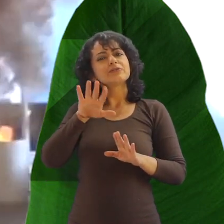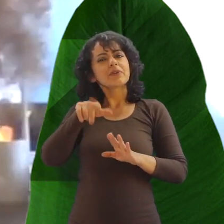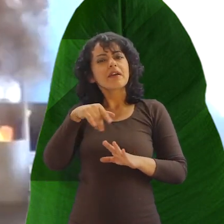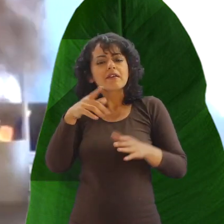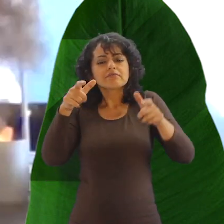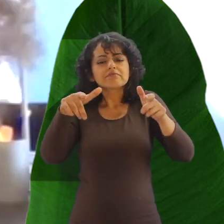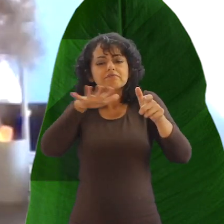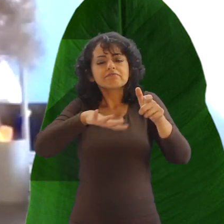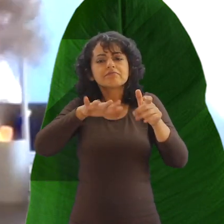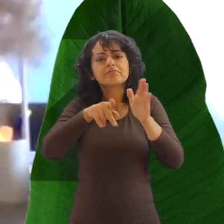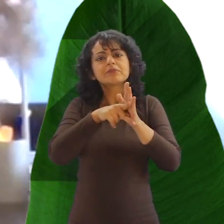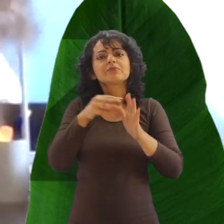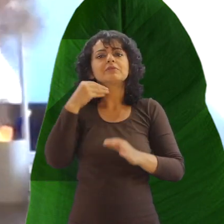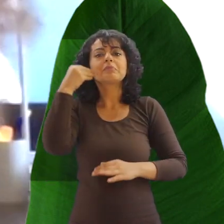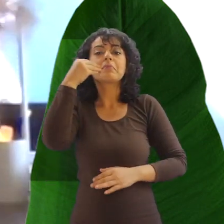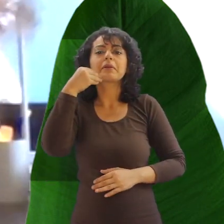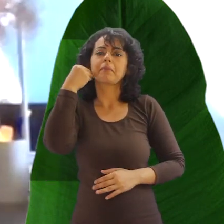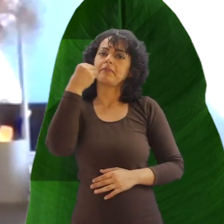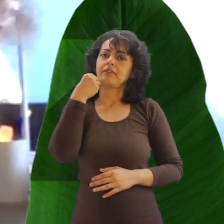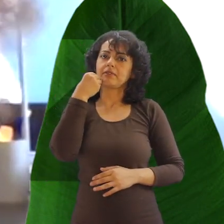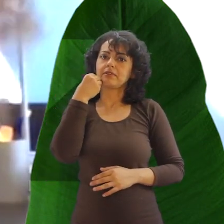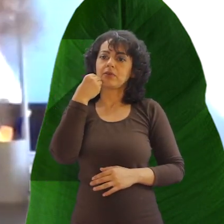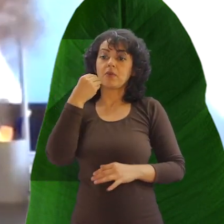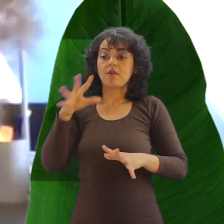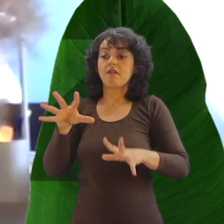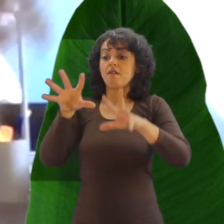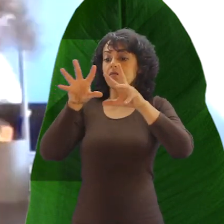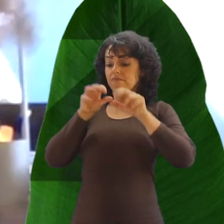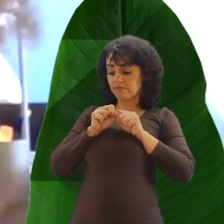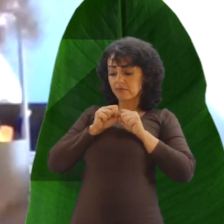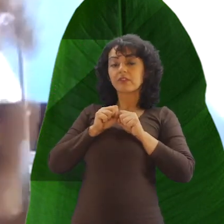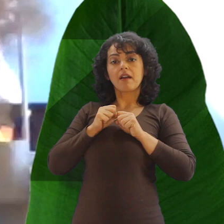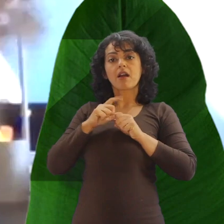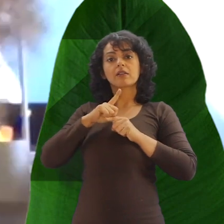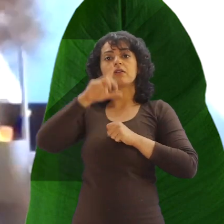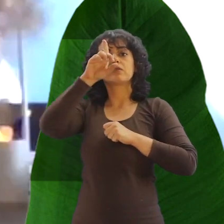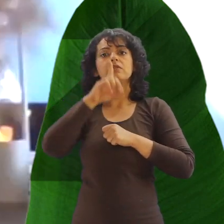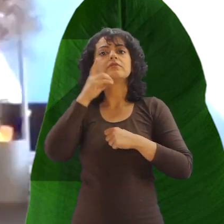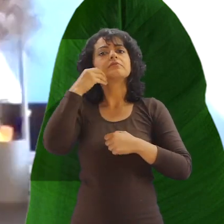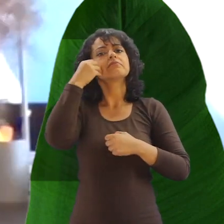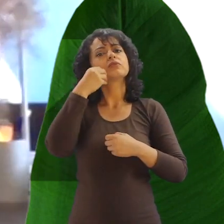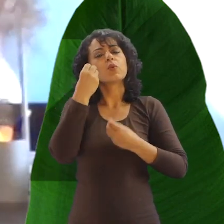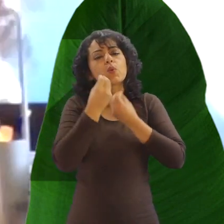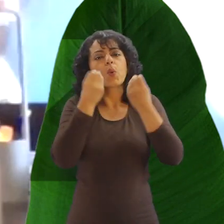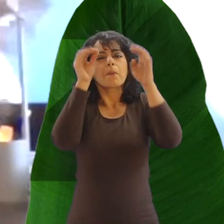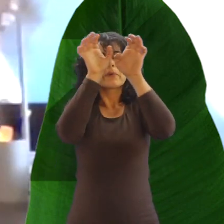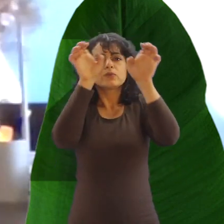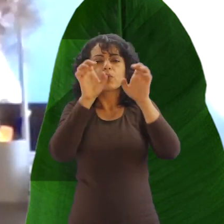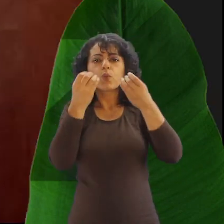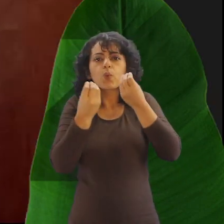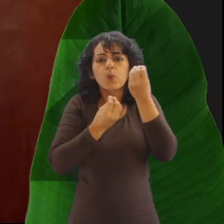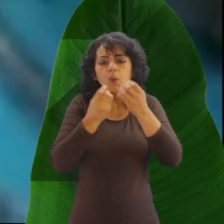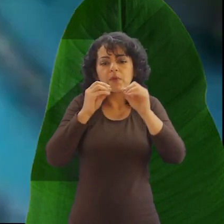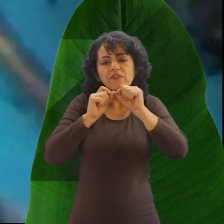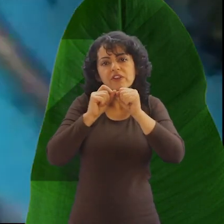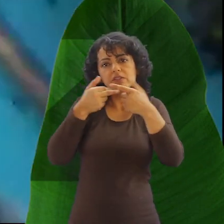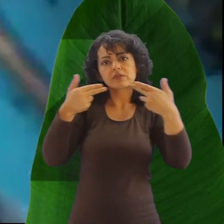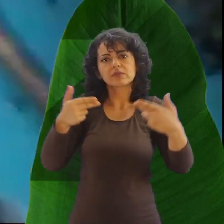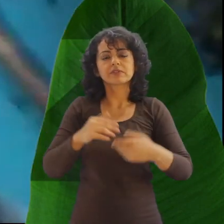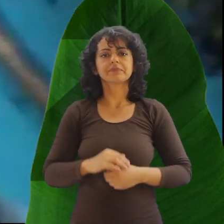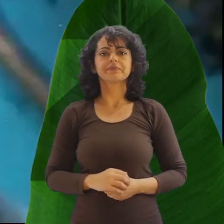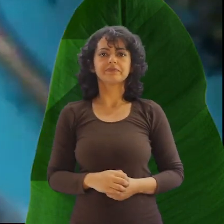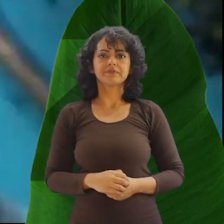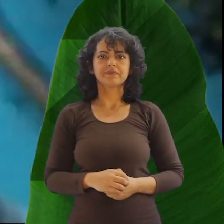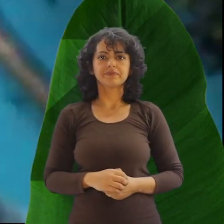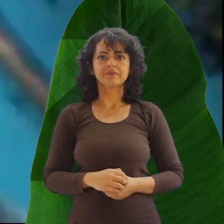apropriação que me dá o direito de experimentar as estruturas do meu fazer como artista do corpo. Eu queria que você falasse um